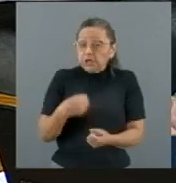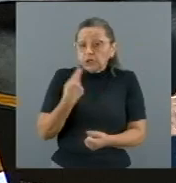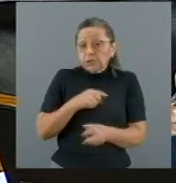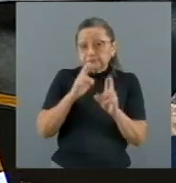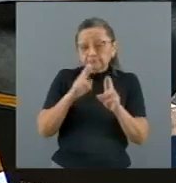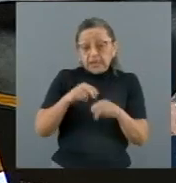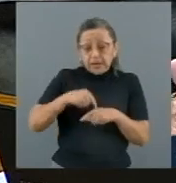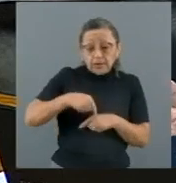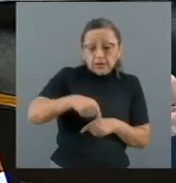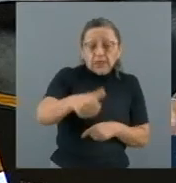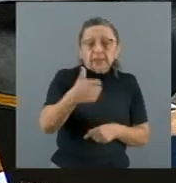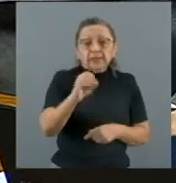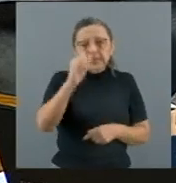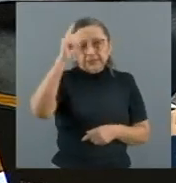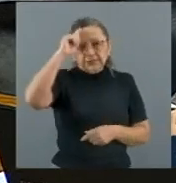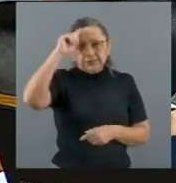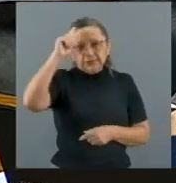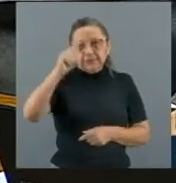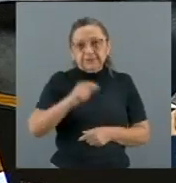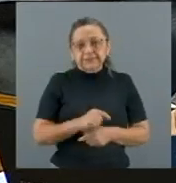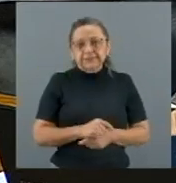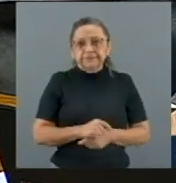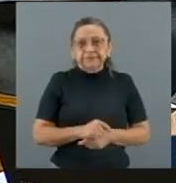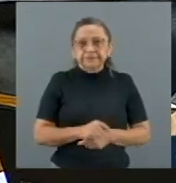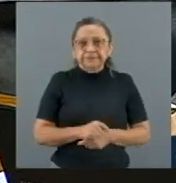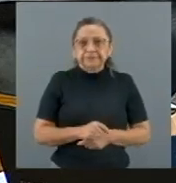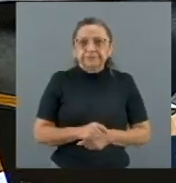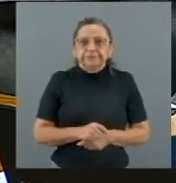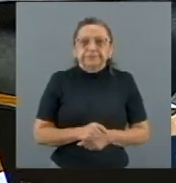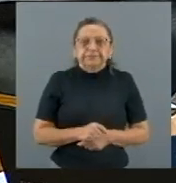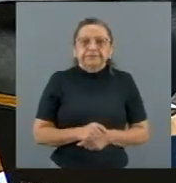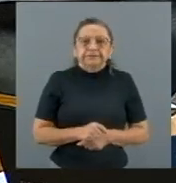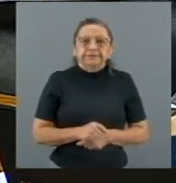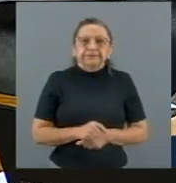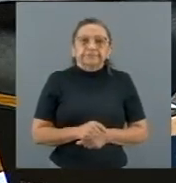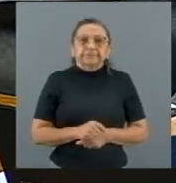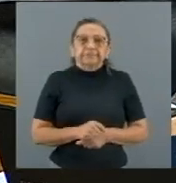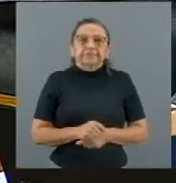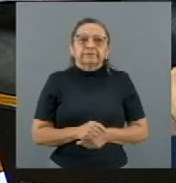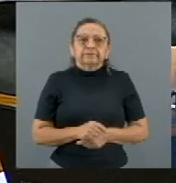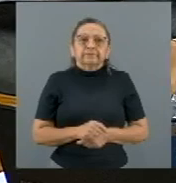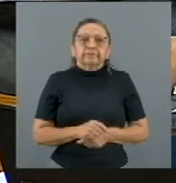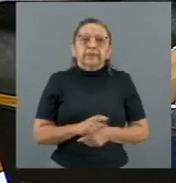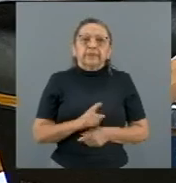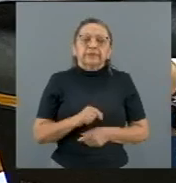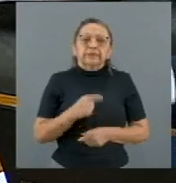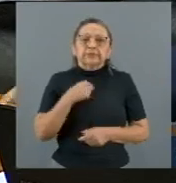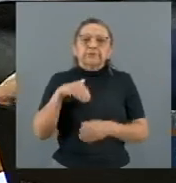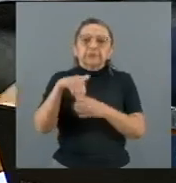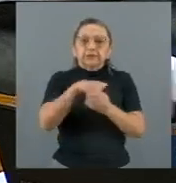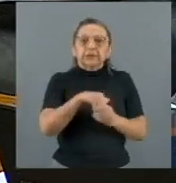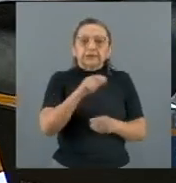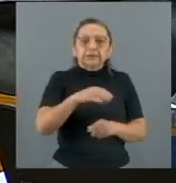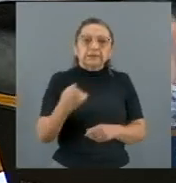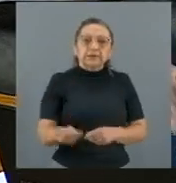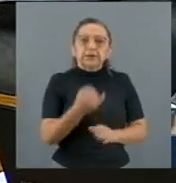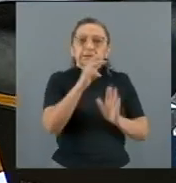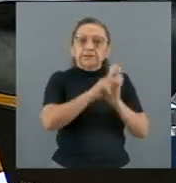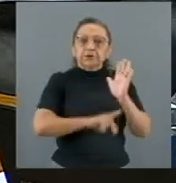10 dias, 15 dias, votarmos aqui na CCJ esse importante projeto que unifica aí uma